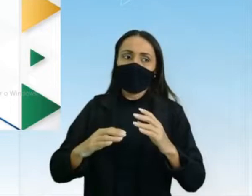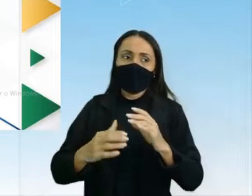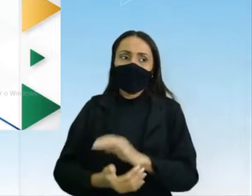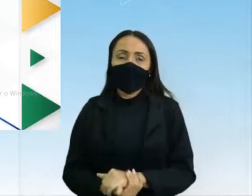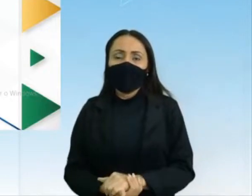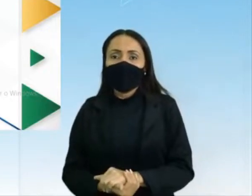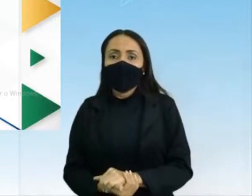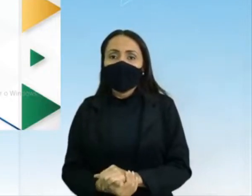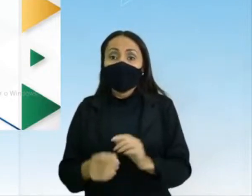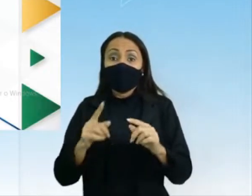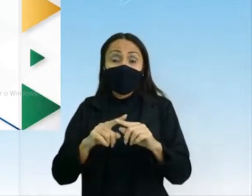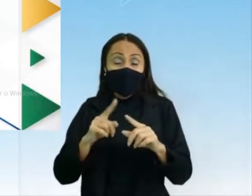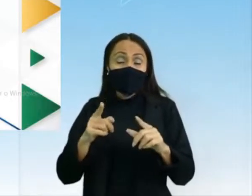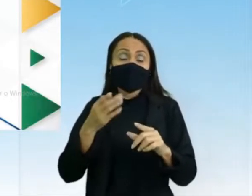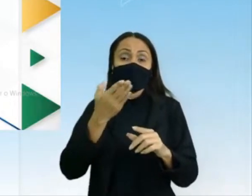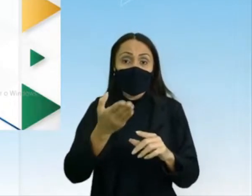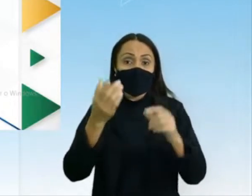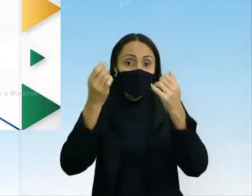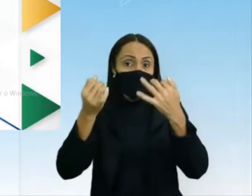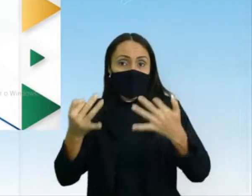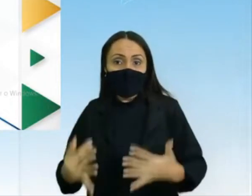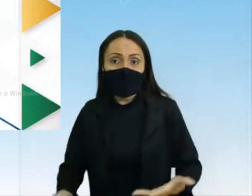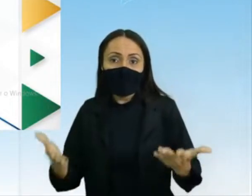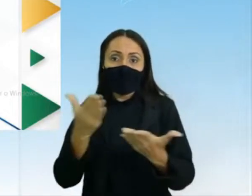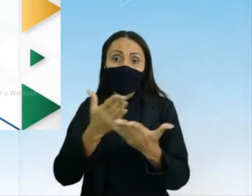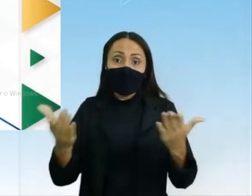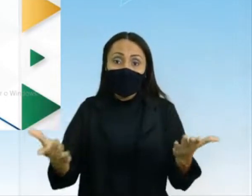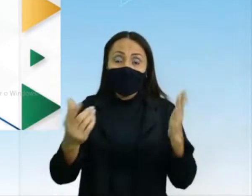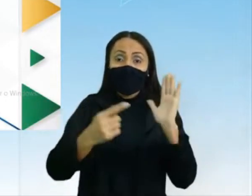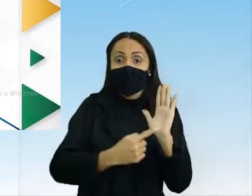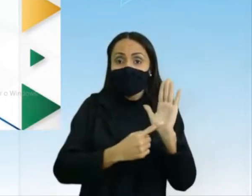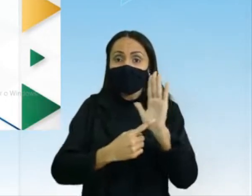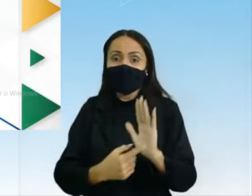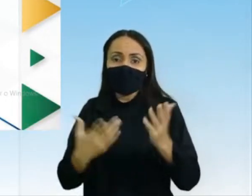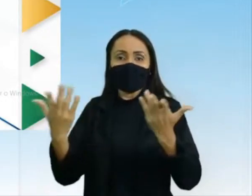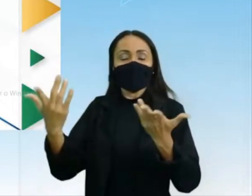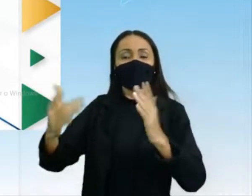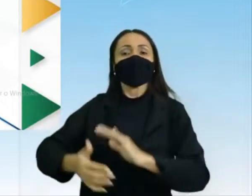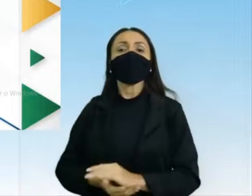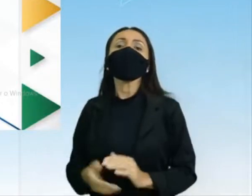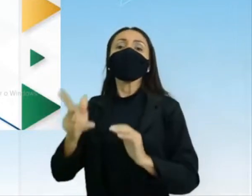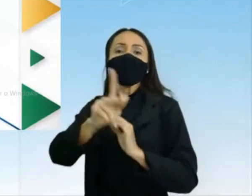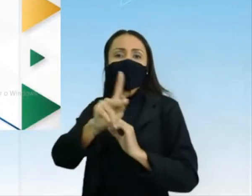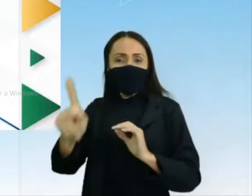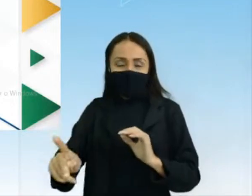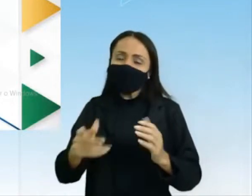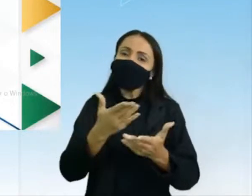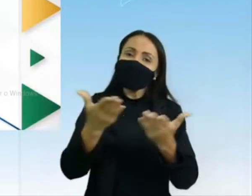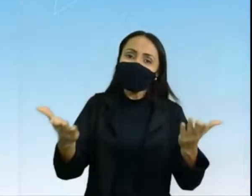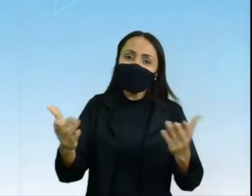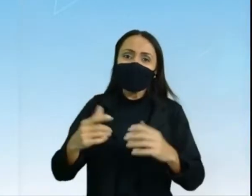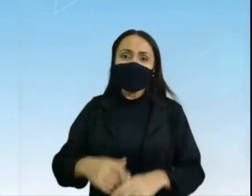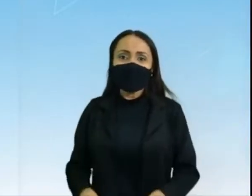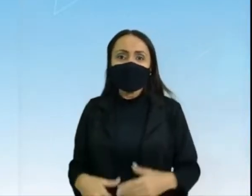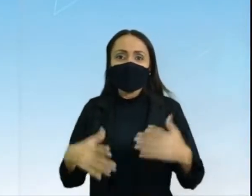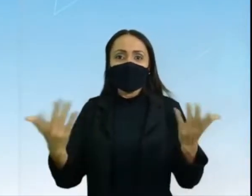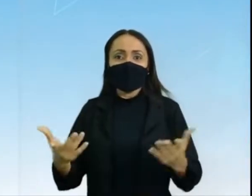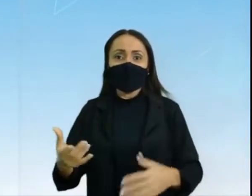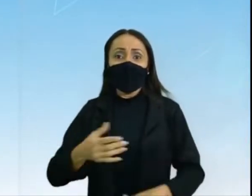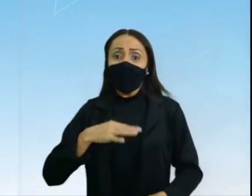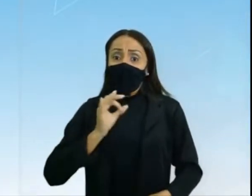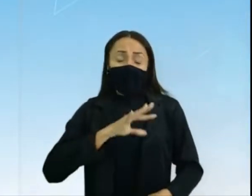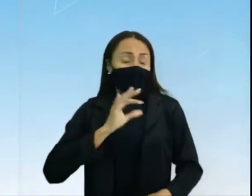Mais uma vez aqui, a ajuda da professora Roberta. Professora Roberta, estou com medo, como